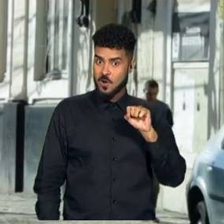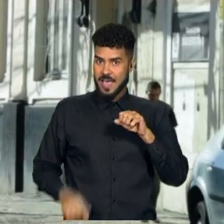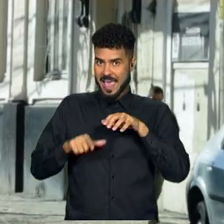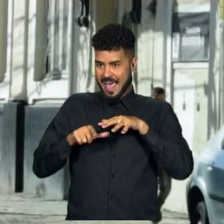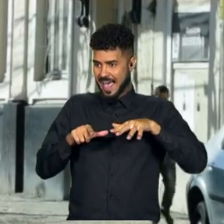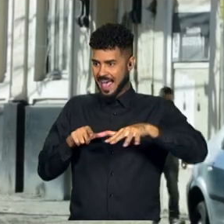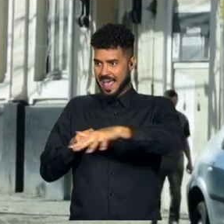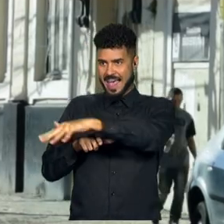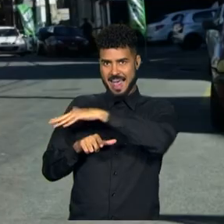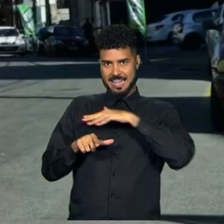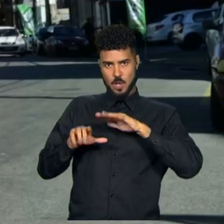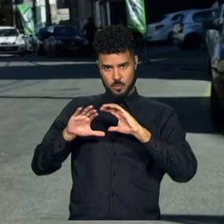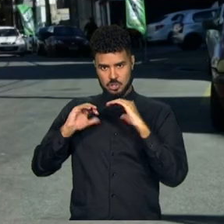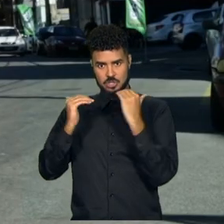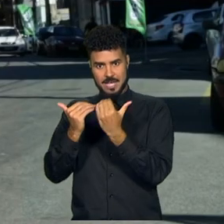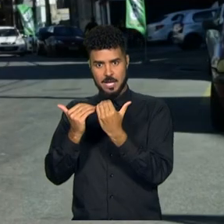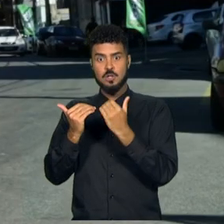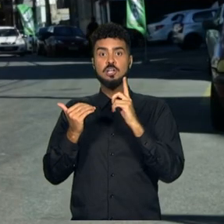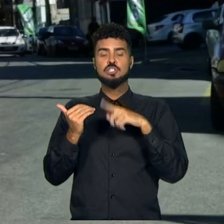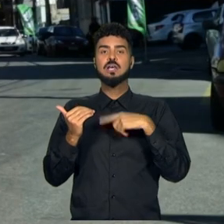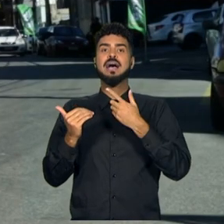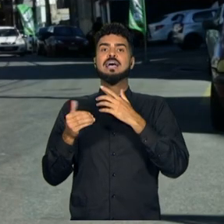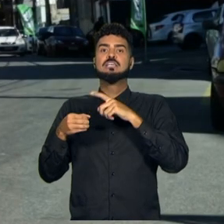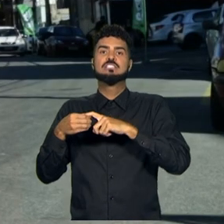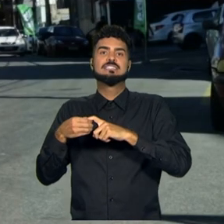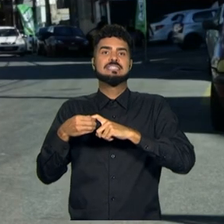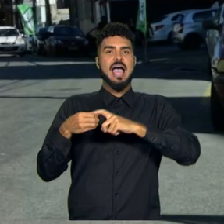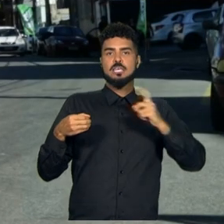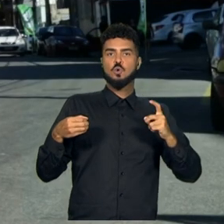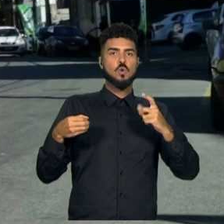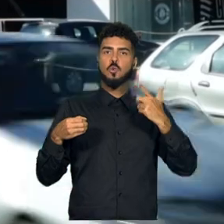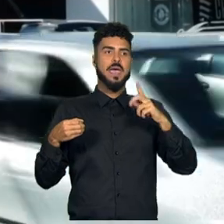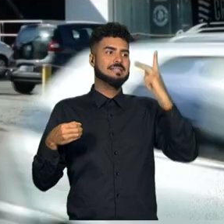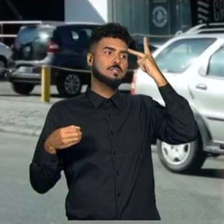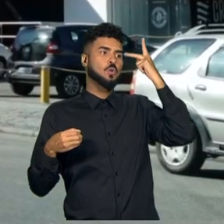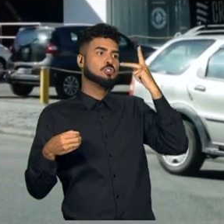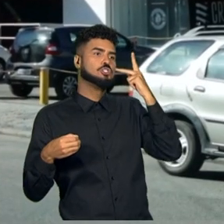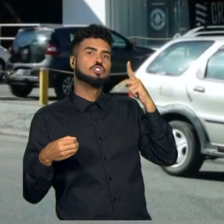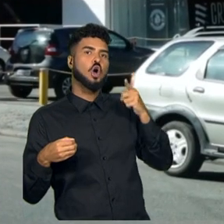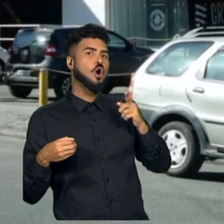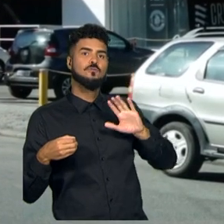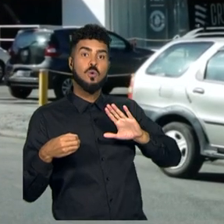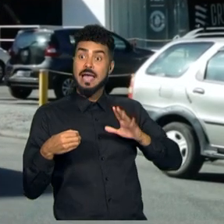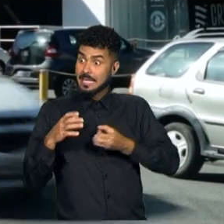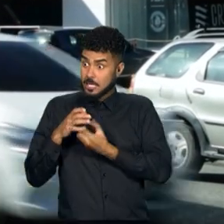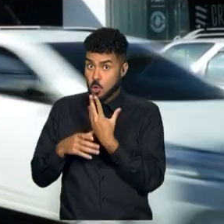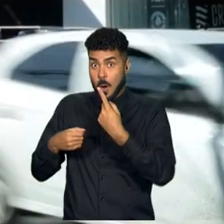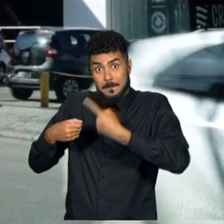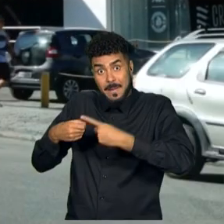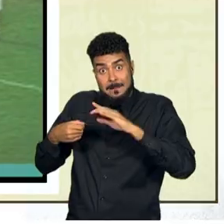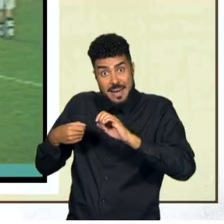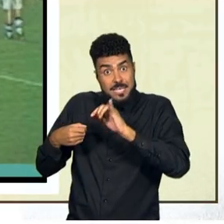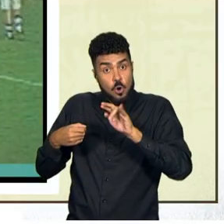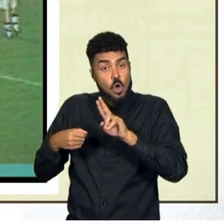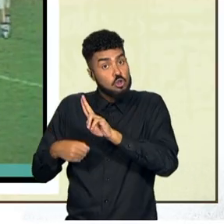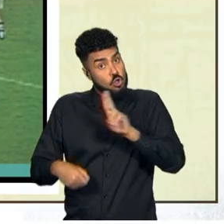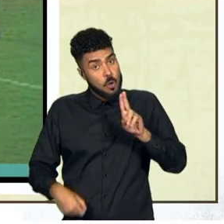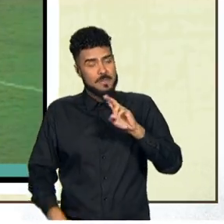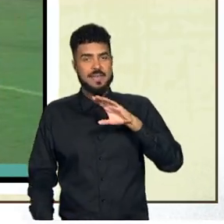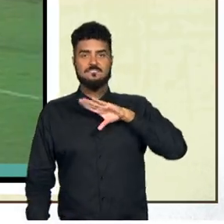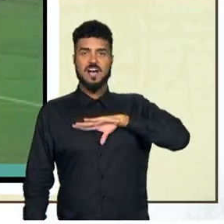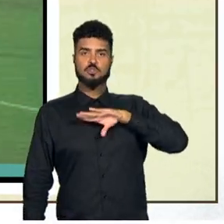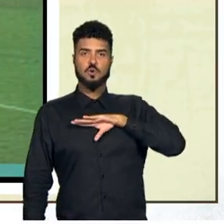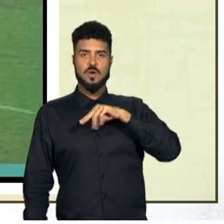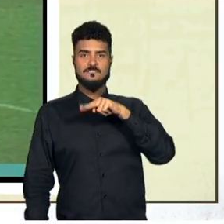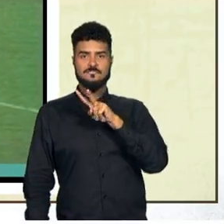onde fica o estádio foi desmembrada do bairro de São Cristóvão para criar o bairro Vasco da Gama, em homenagem